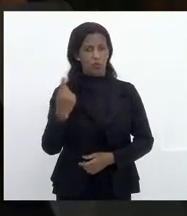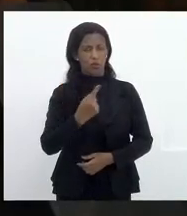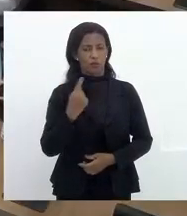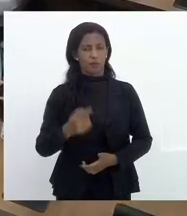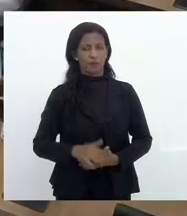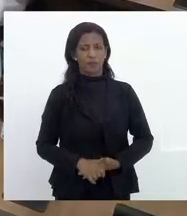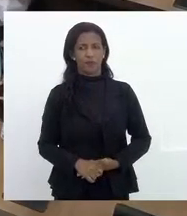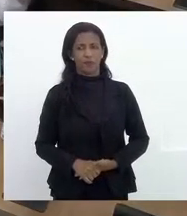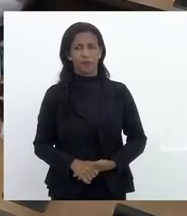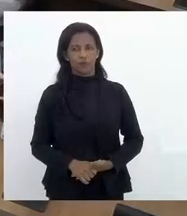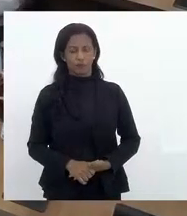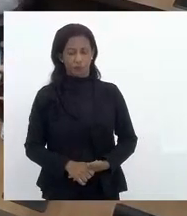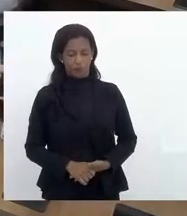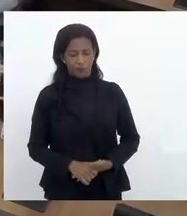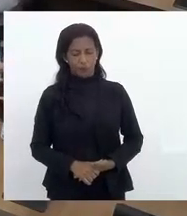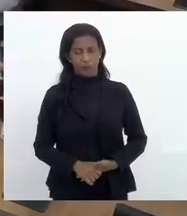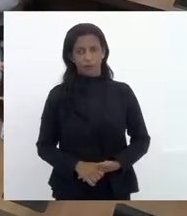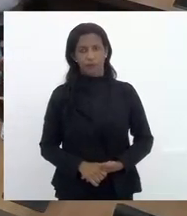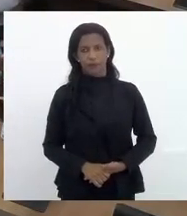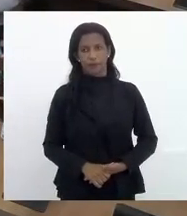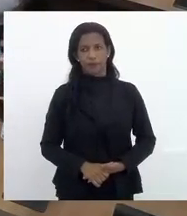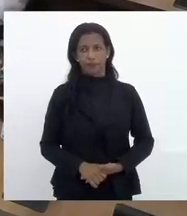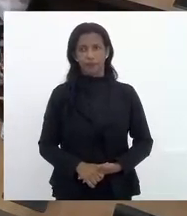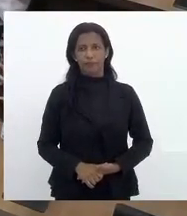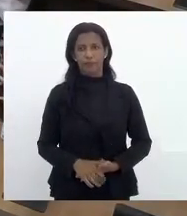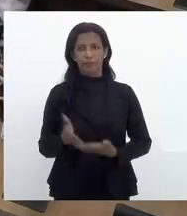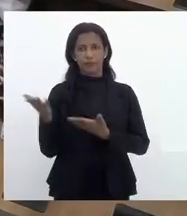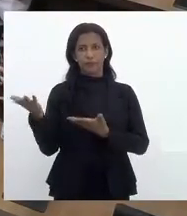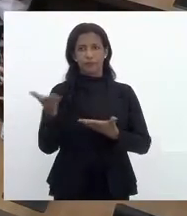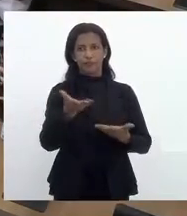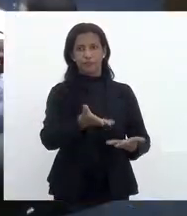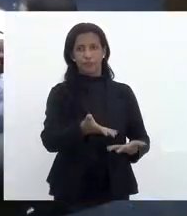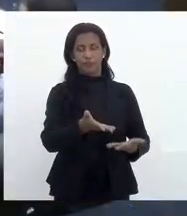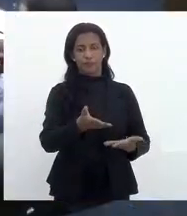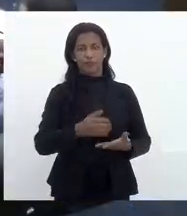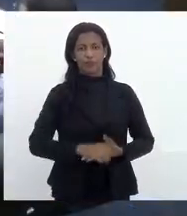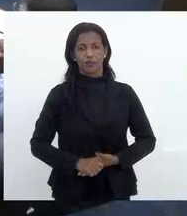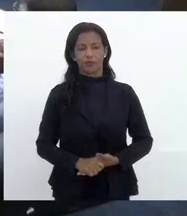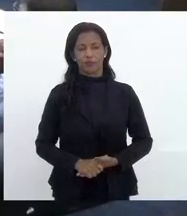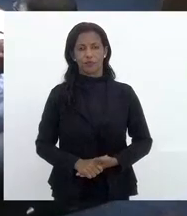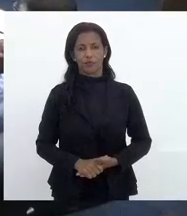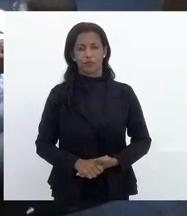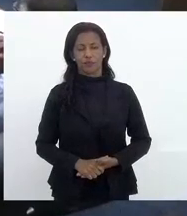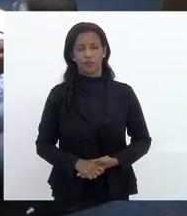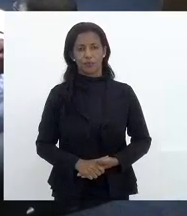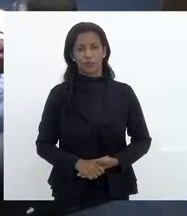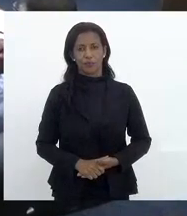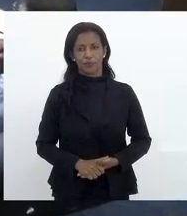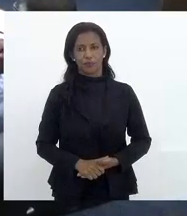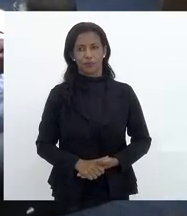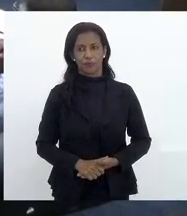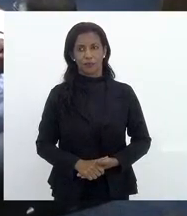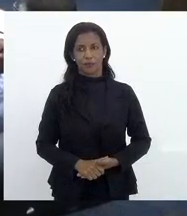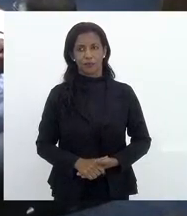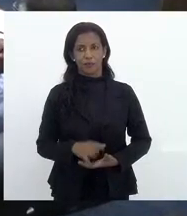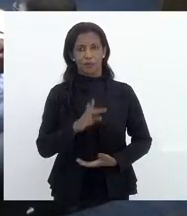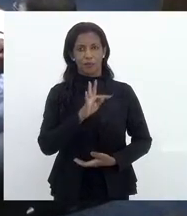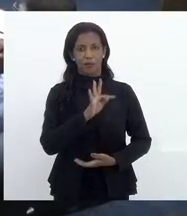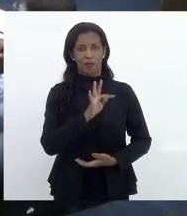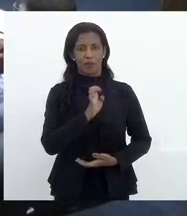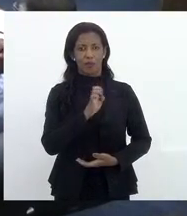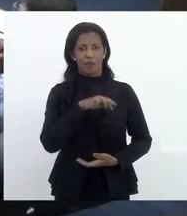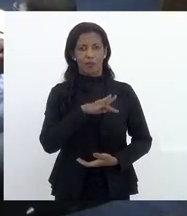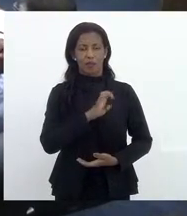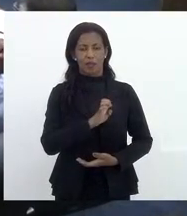aí passar a palavra para o o tenente